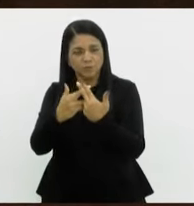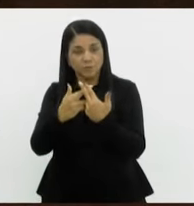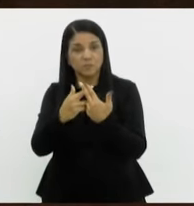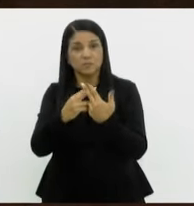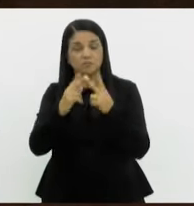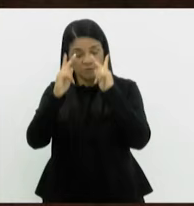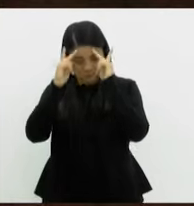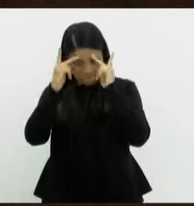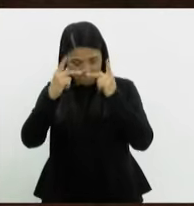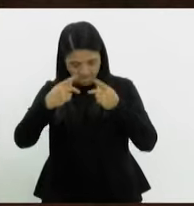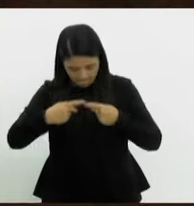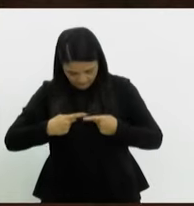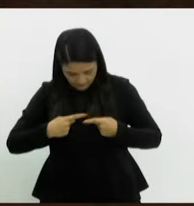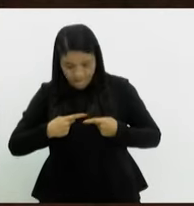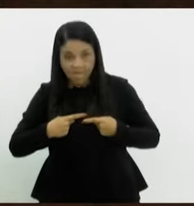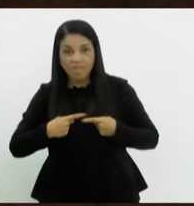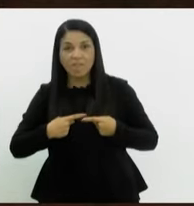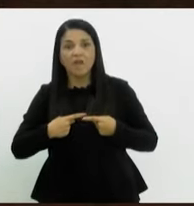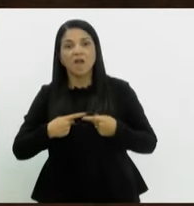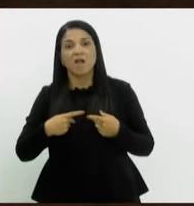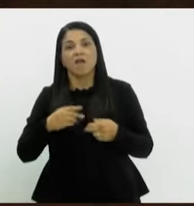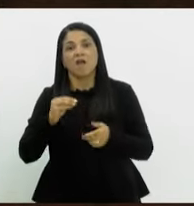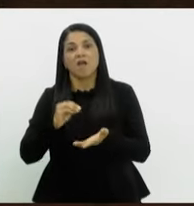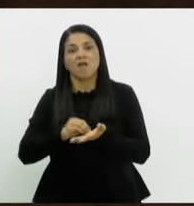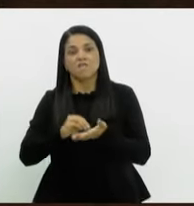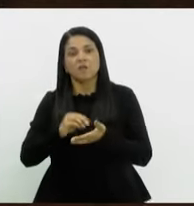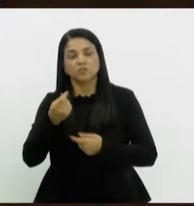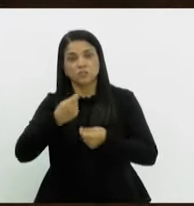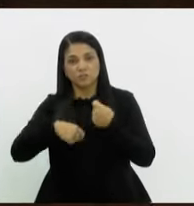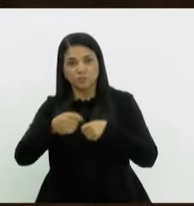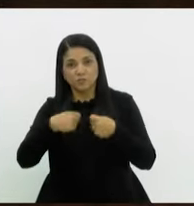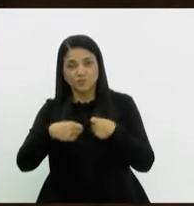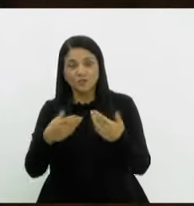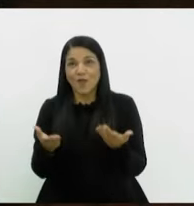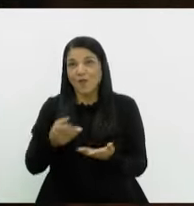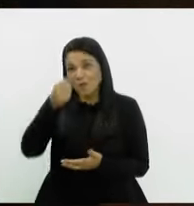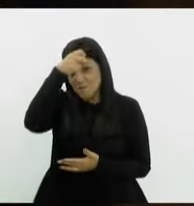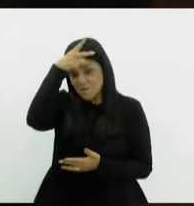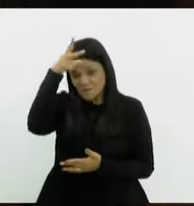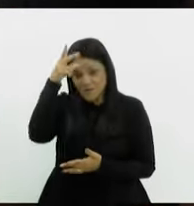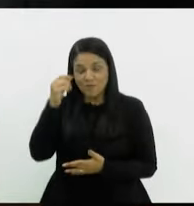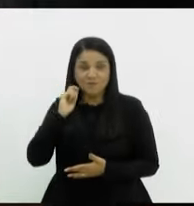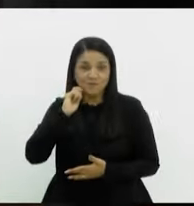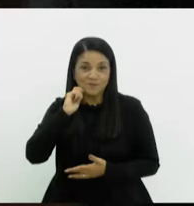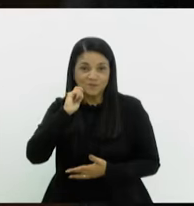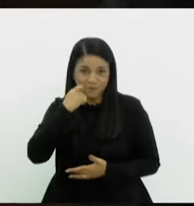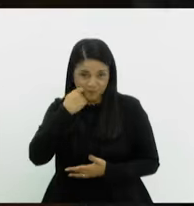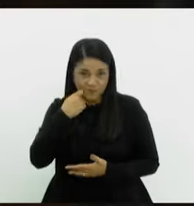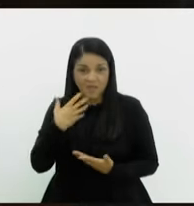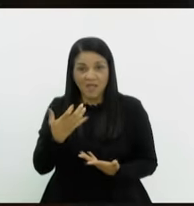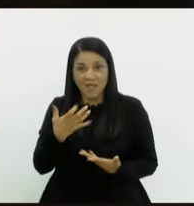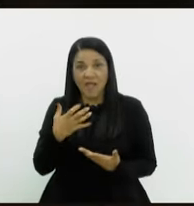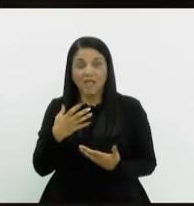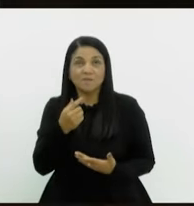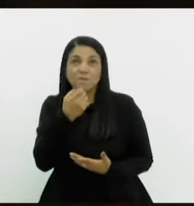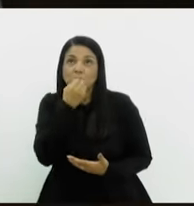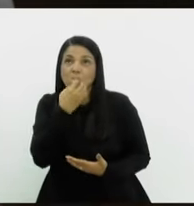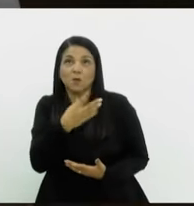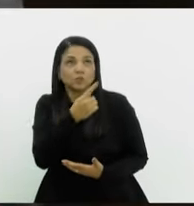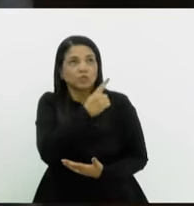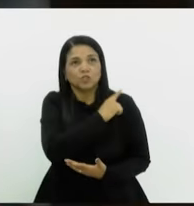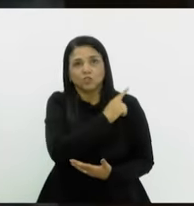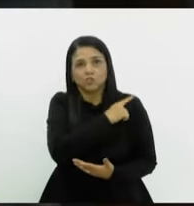e a incompetência do prefeito Eduardo Paes, que adora posar de bom gestor, mas, na verdade, é um belo incompetente. Ele